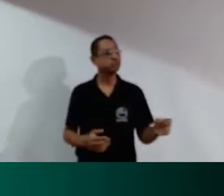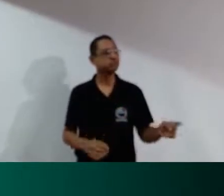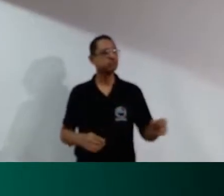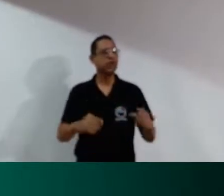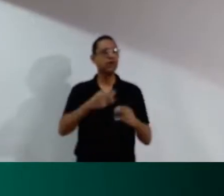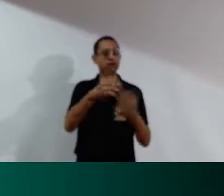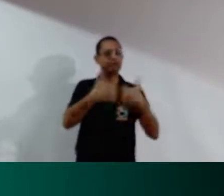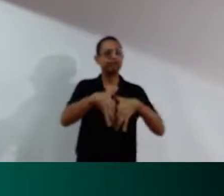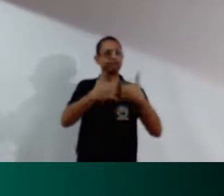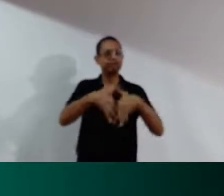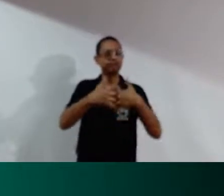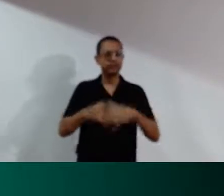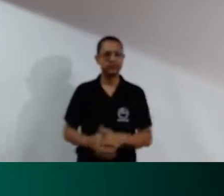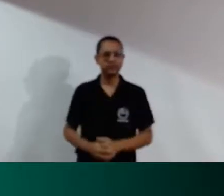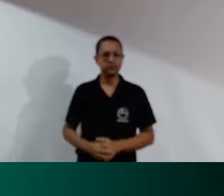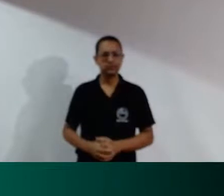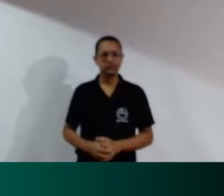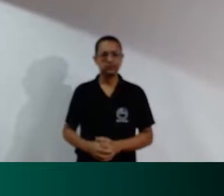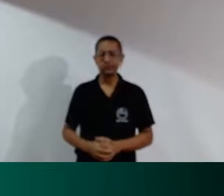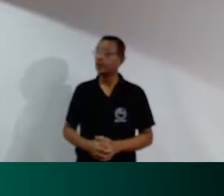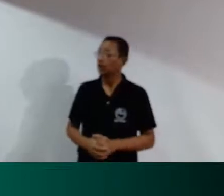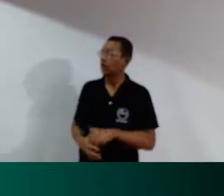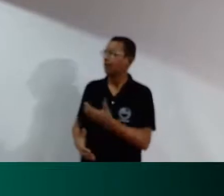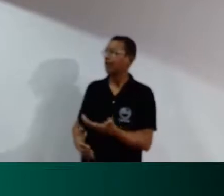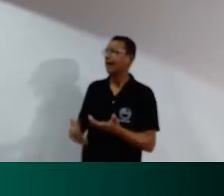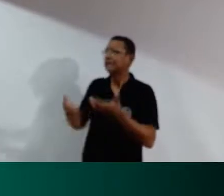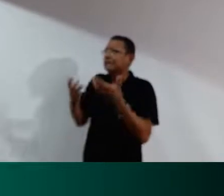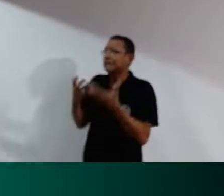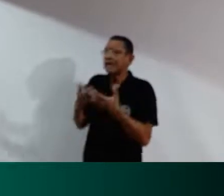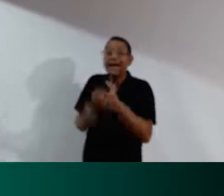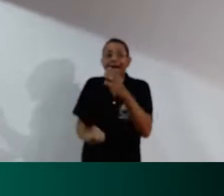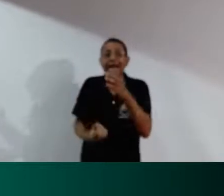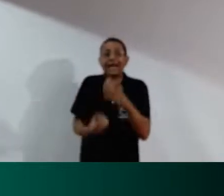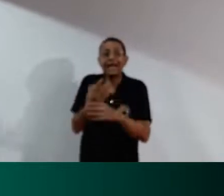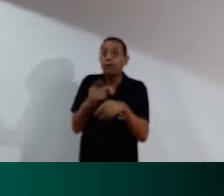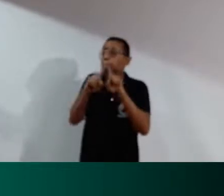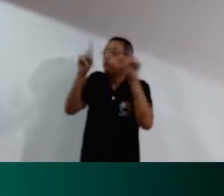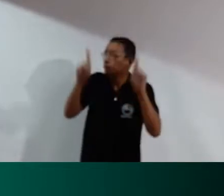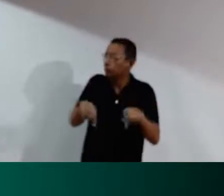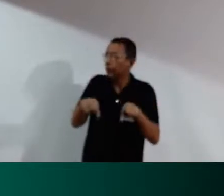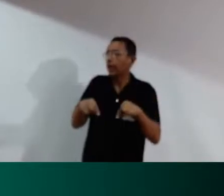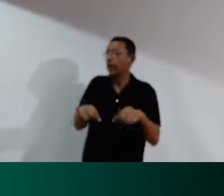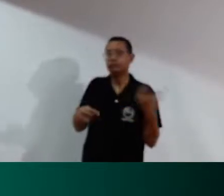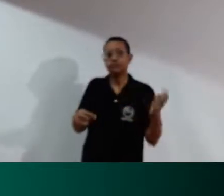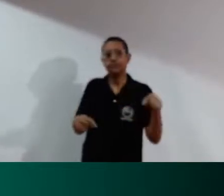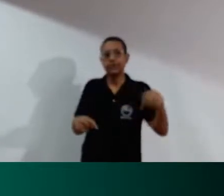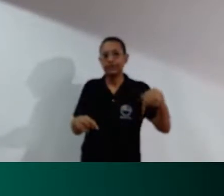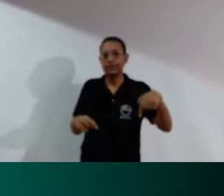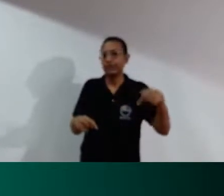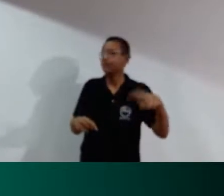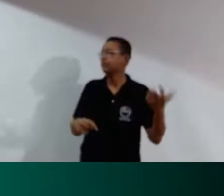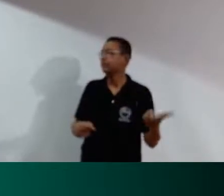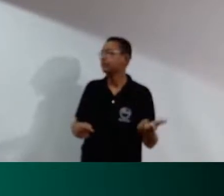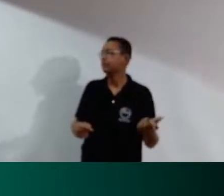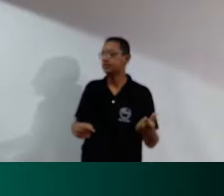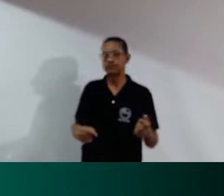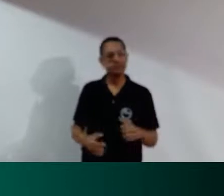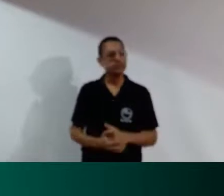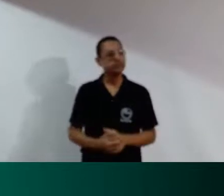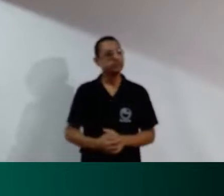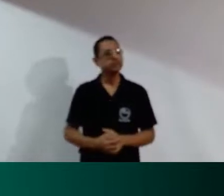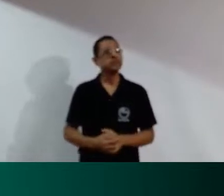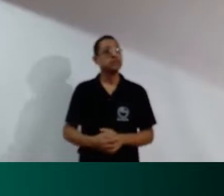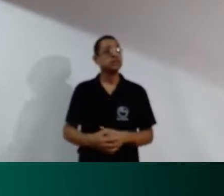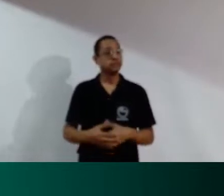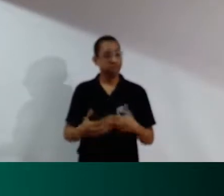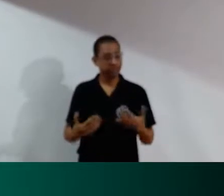falou cara a gente quer fazer um projeto de teatro aqui na nossa comunidade não é muitos de vocês né nesse debate tanto